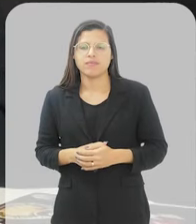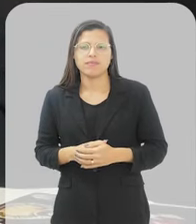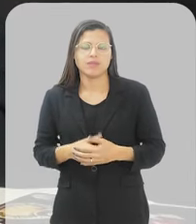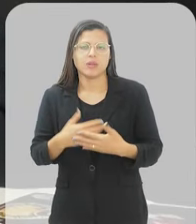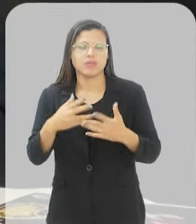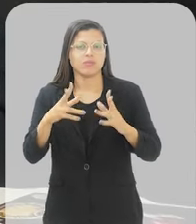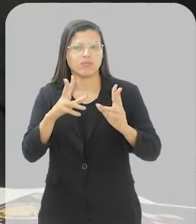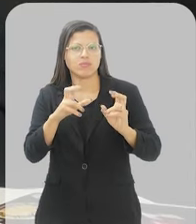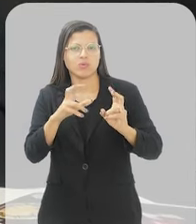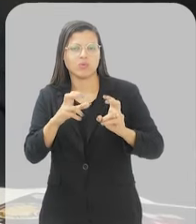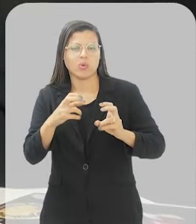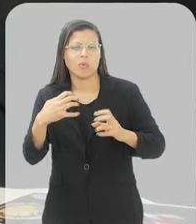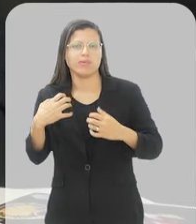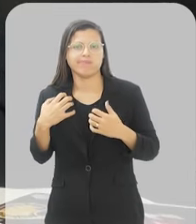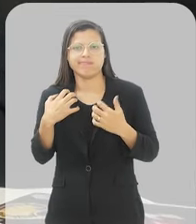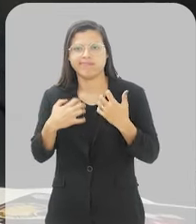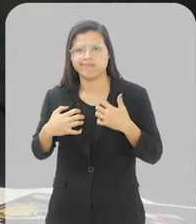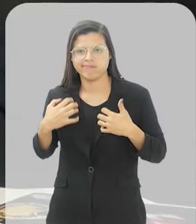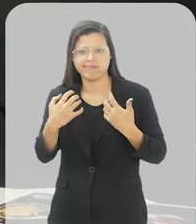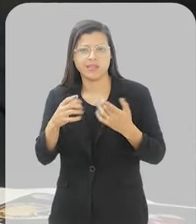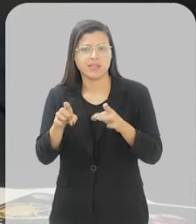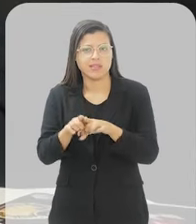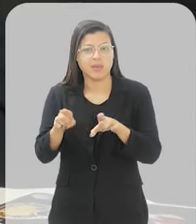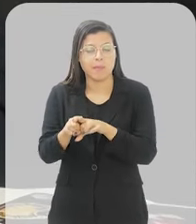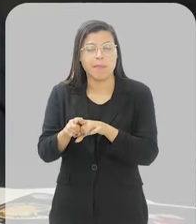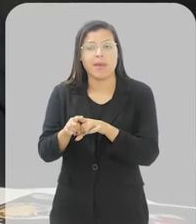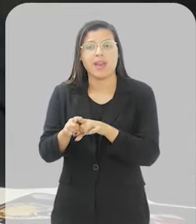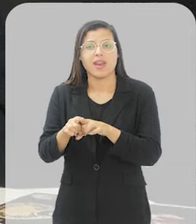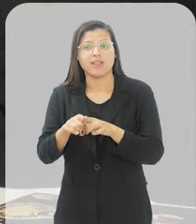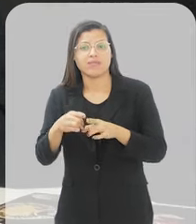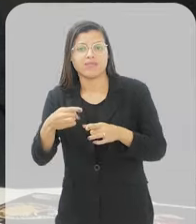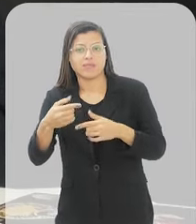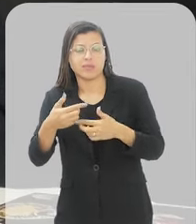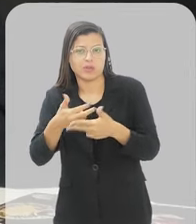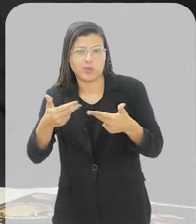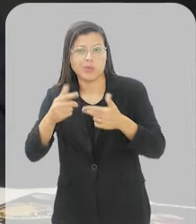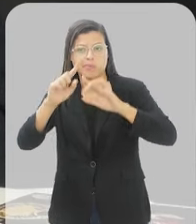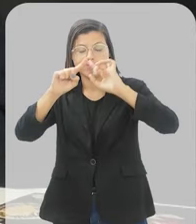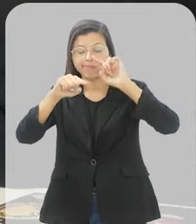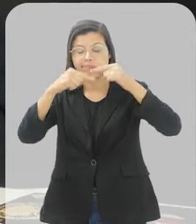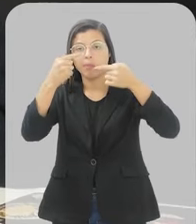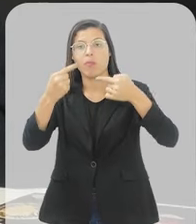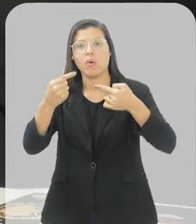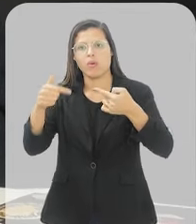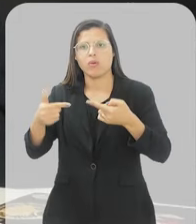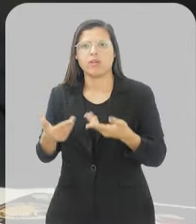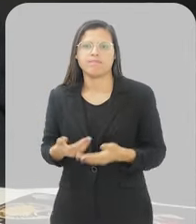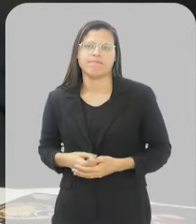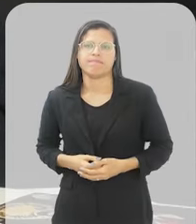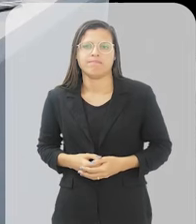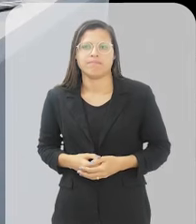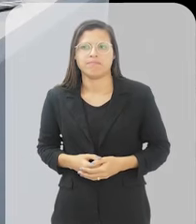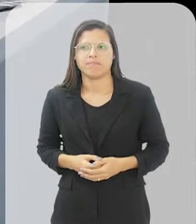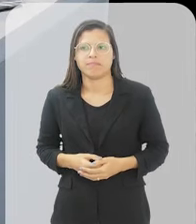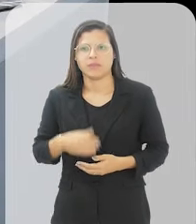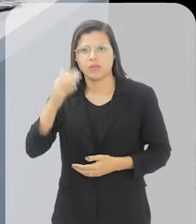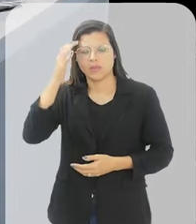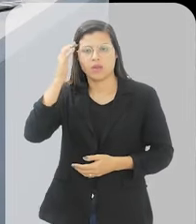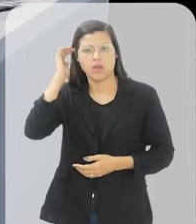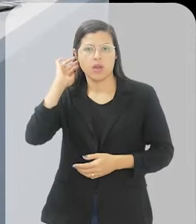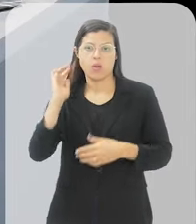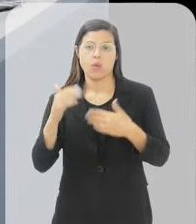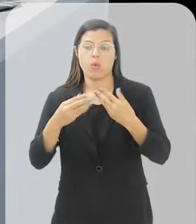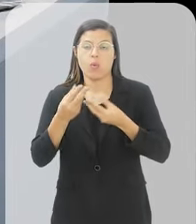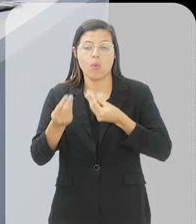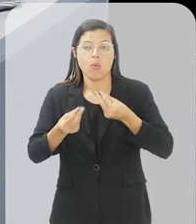das amarguras, sim, das glórias de ser um grande destaque da escola de samba, que é o seu caso, né? Sim. Como